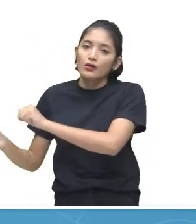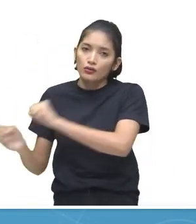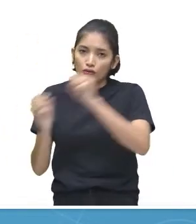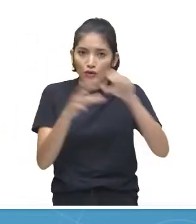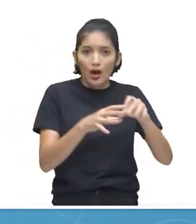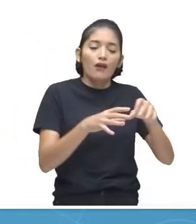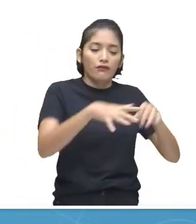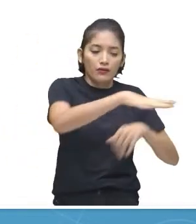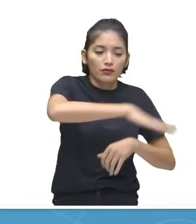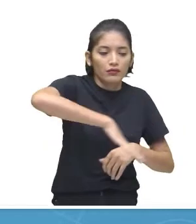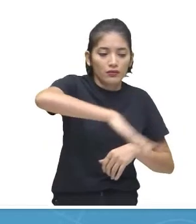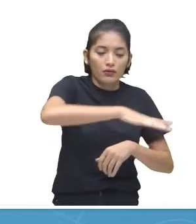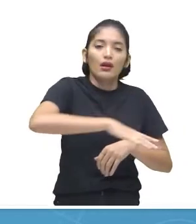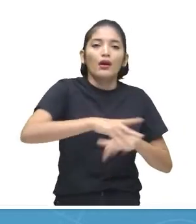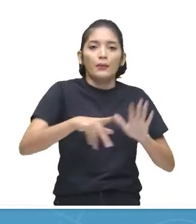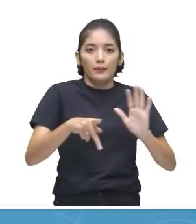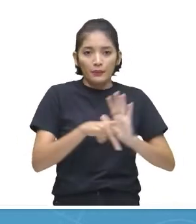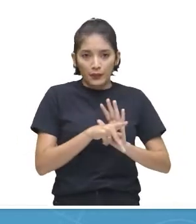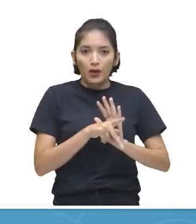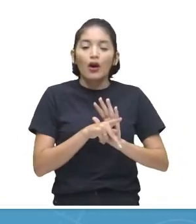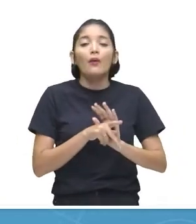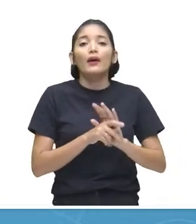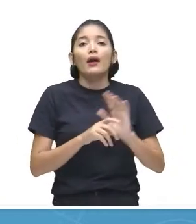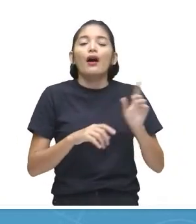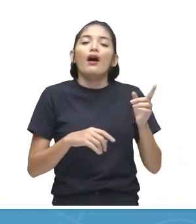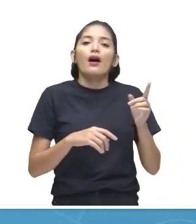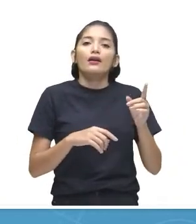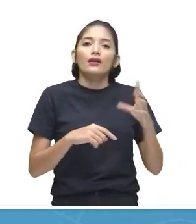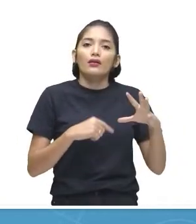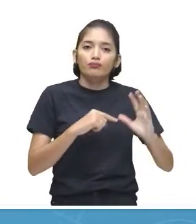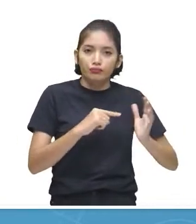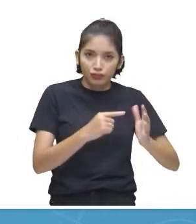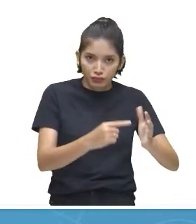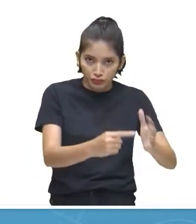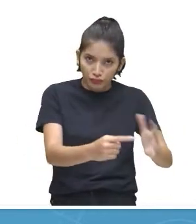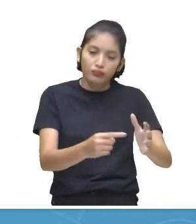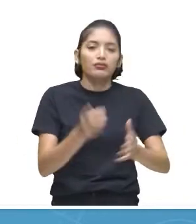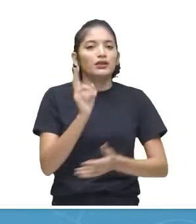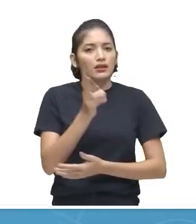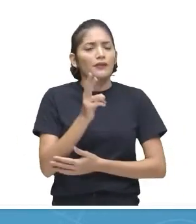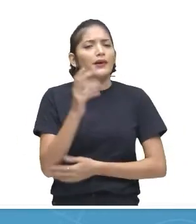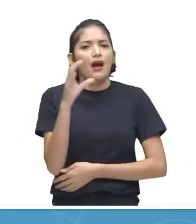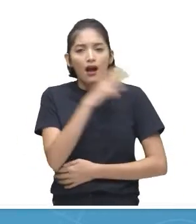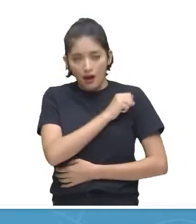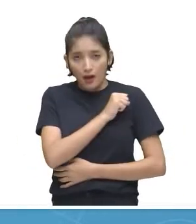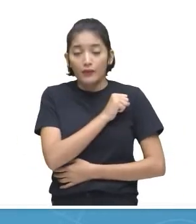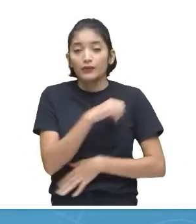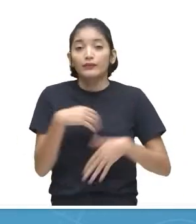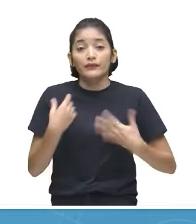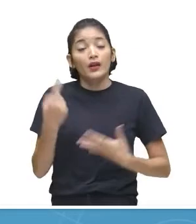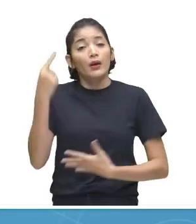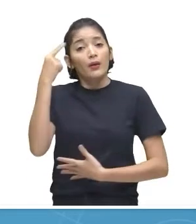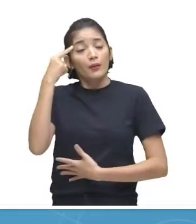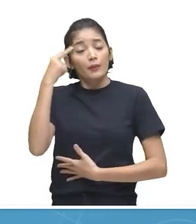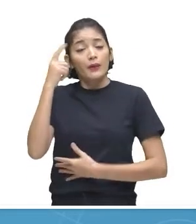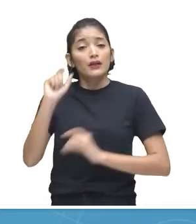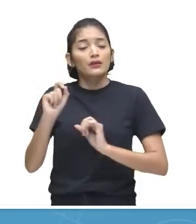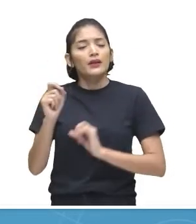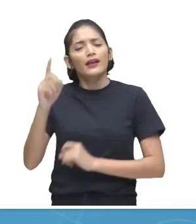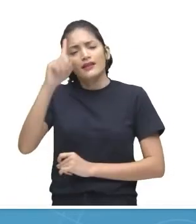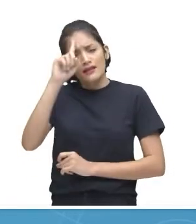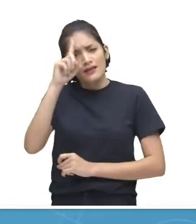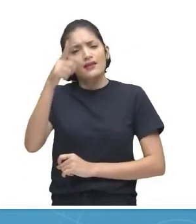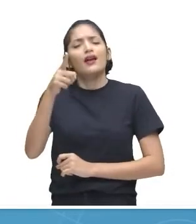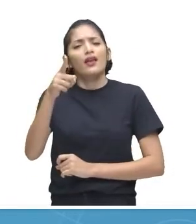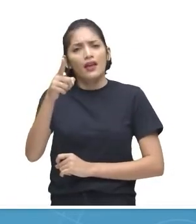dentro de uma caldeira da locomotiva e fazia com que a locomotiva girasse, andasse cada vez mais rápido. Então é esse pensamento, é nessa ideia